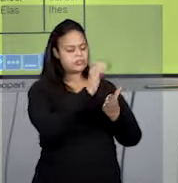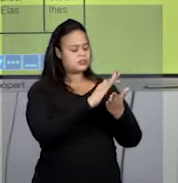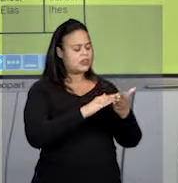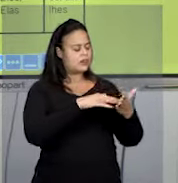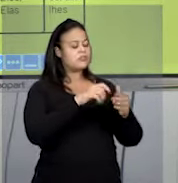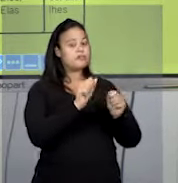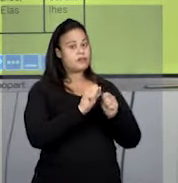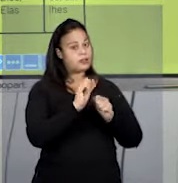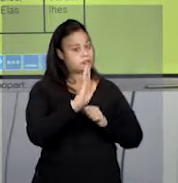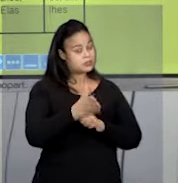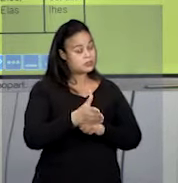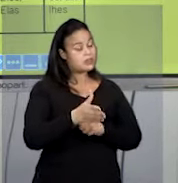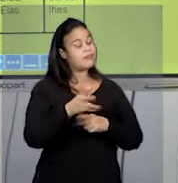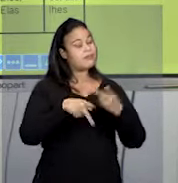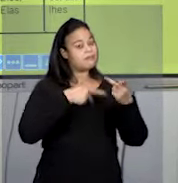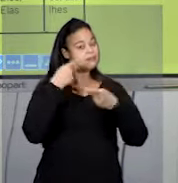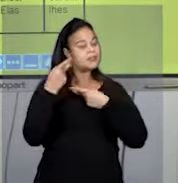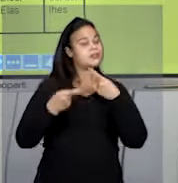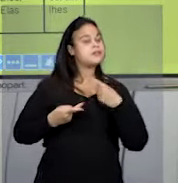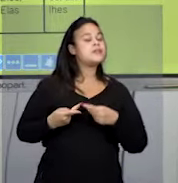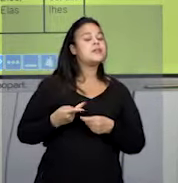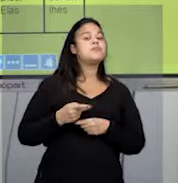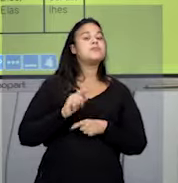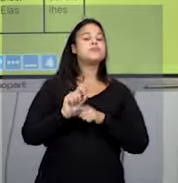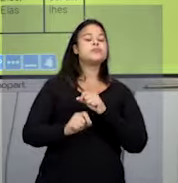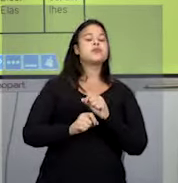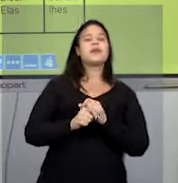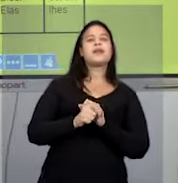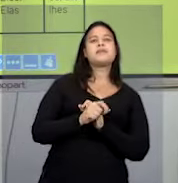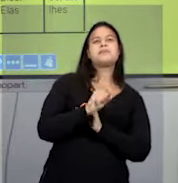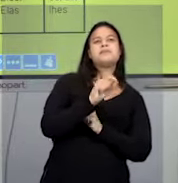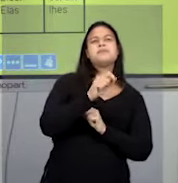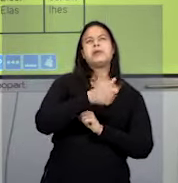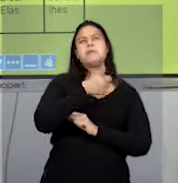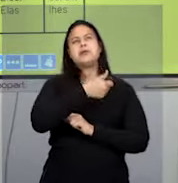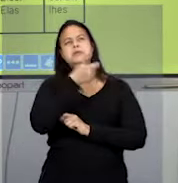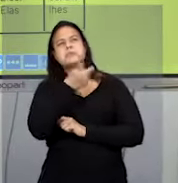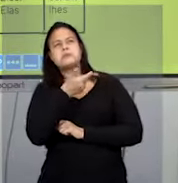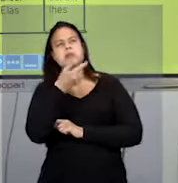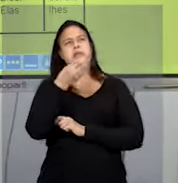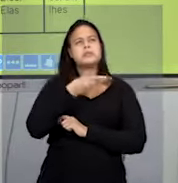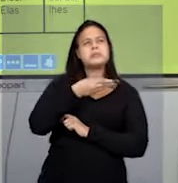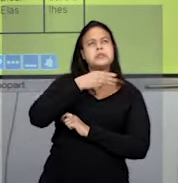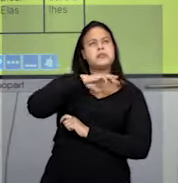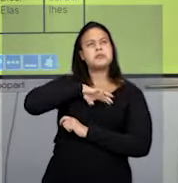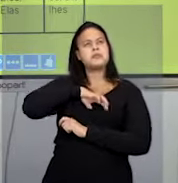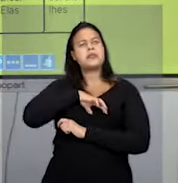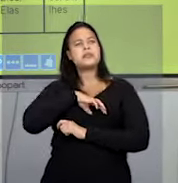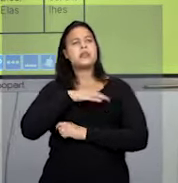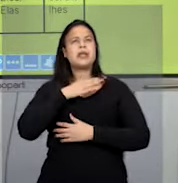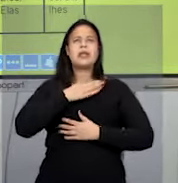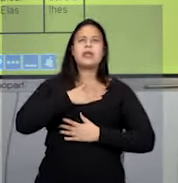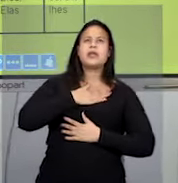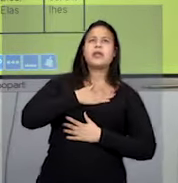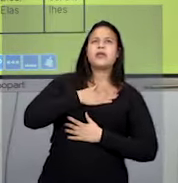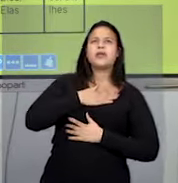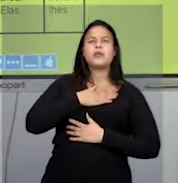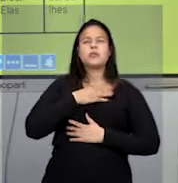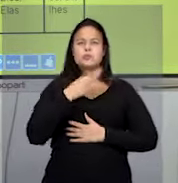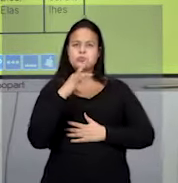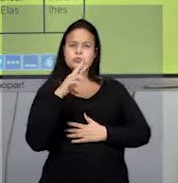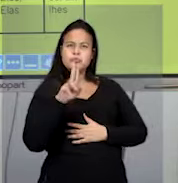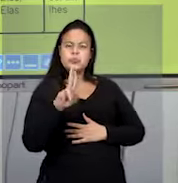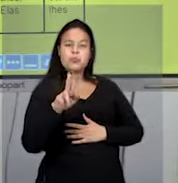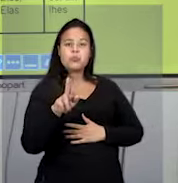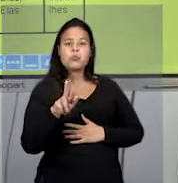feito, mas que nós falamos sem precisar de identificar se é primeira, terceira. Eu sou eu, o tu a gente quase